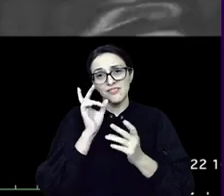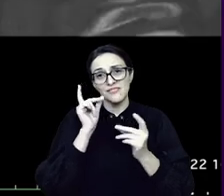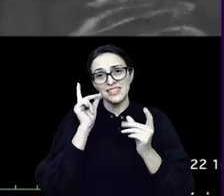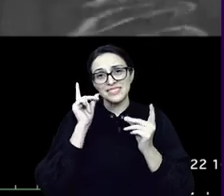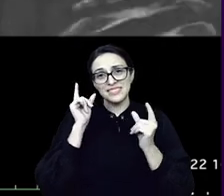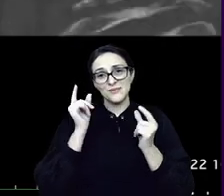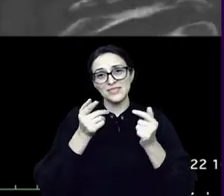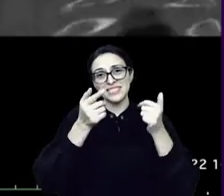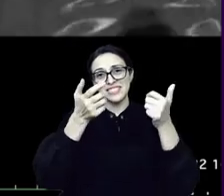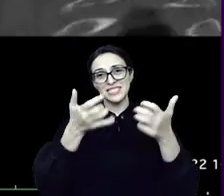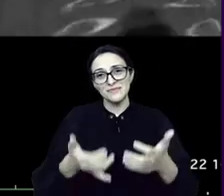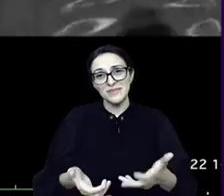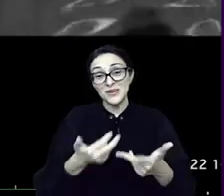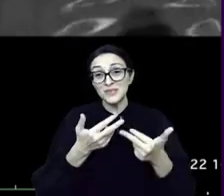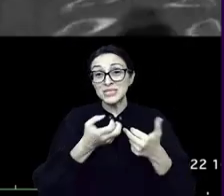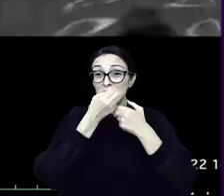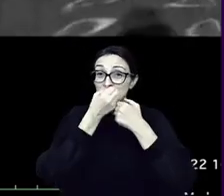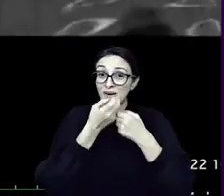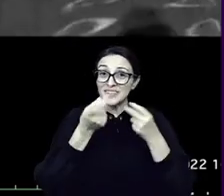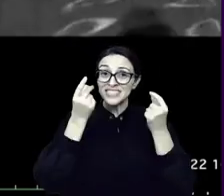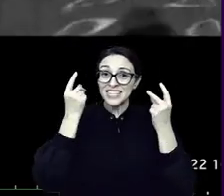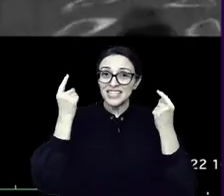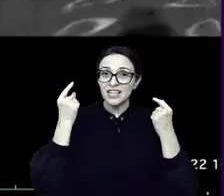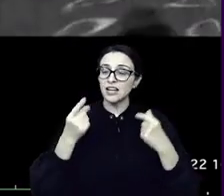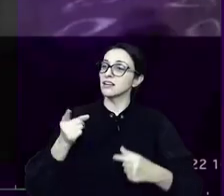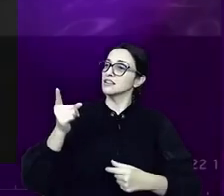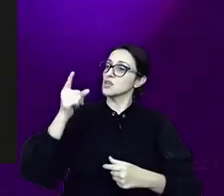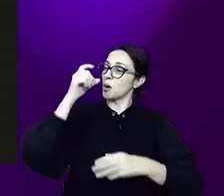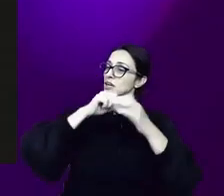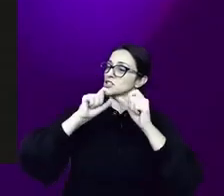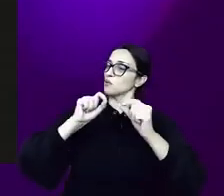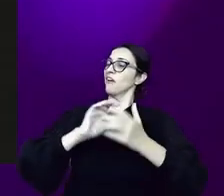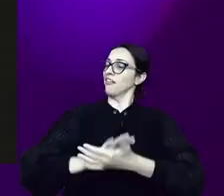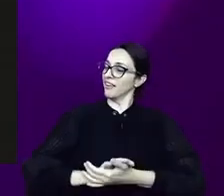ouvia você dizendo coisas tão boas, Nicola. Você sabe com quem eu aprendi, né?